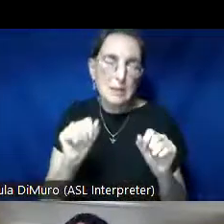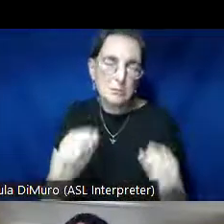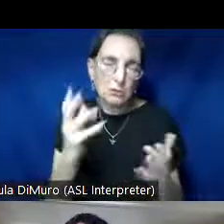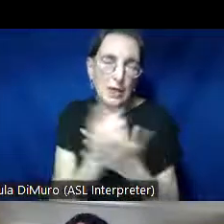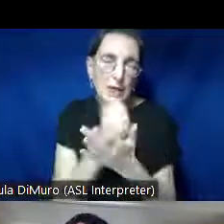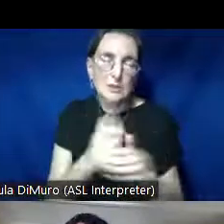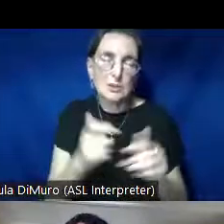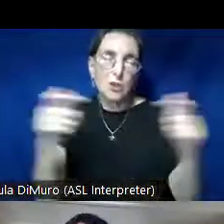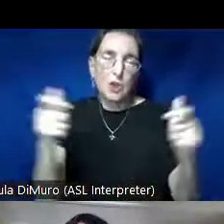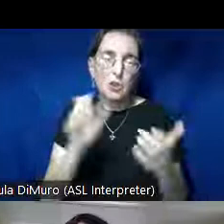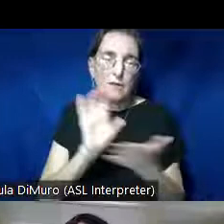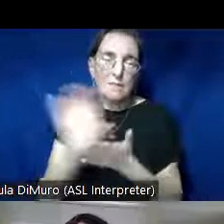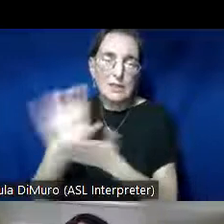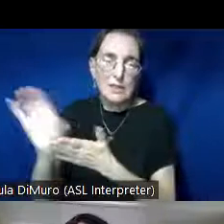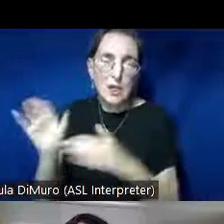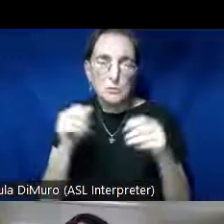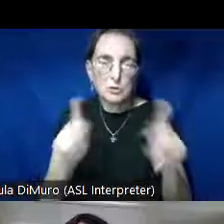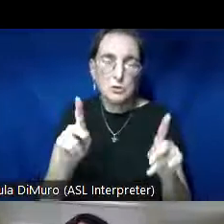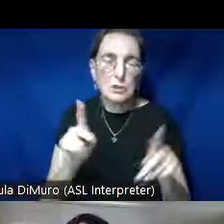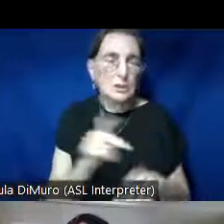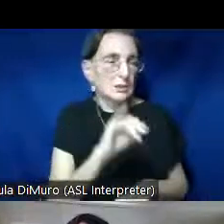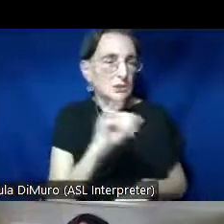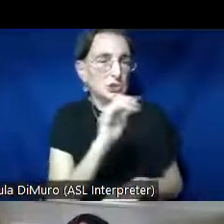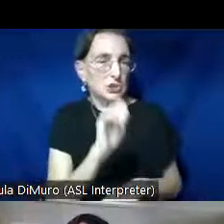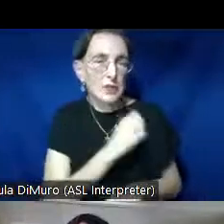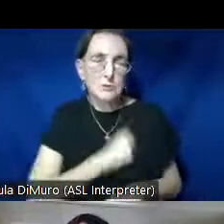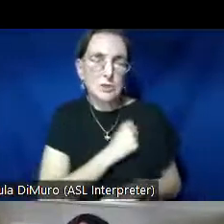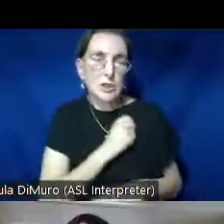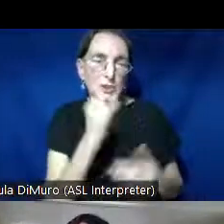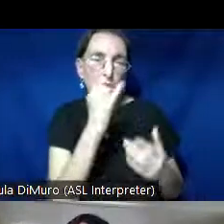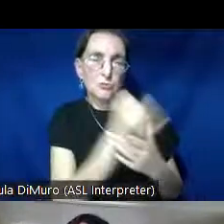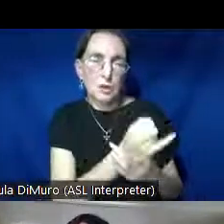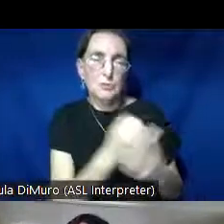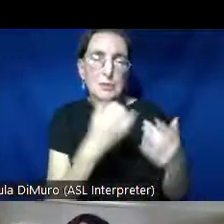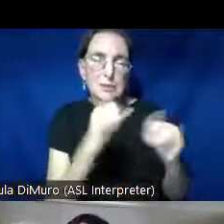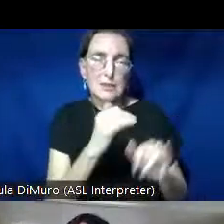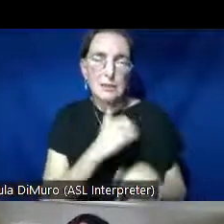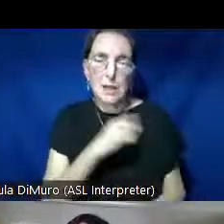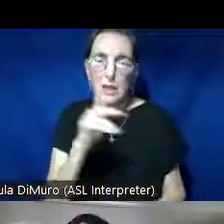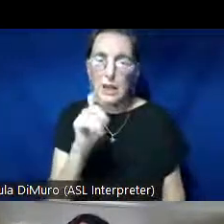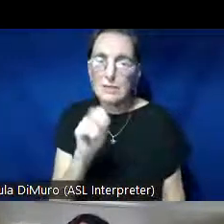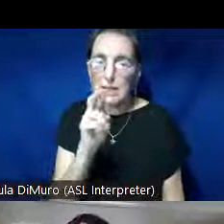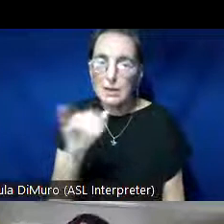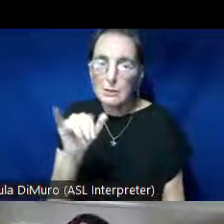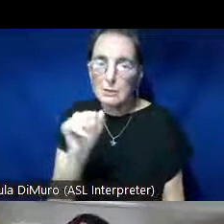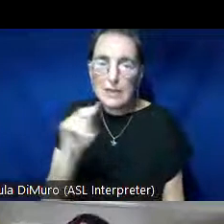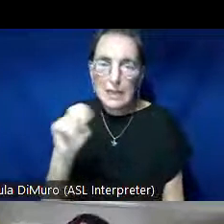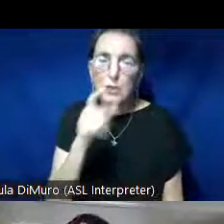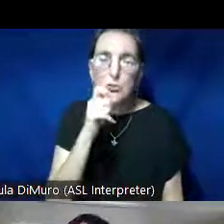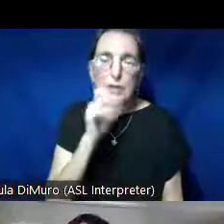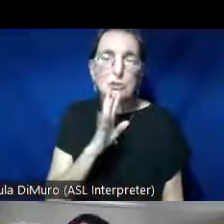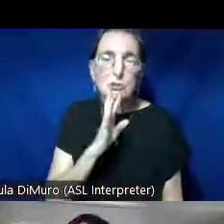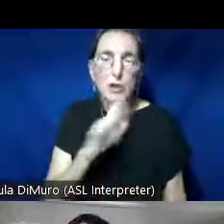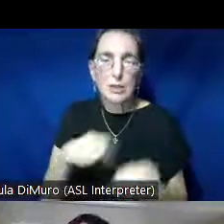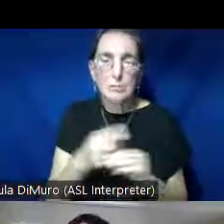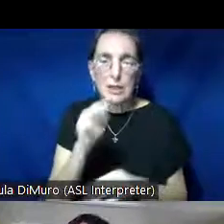construção de capacidade e oportunidades. Ainda tem Carrie Ann que quer